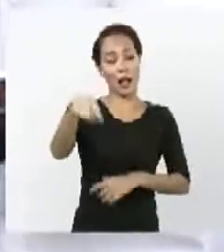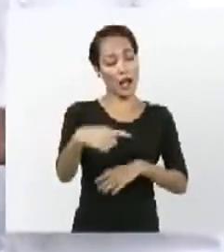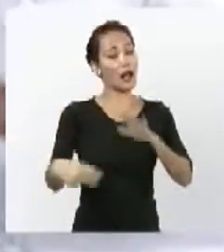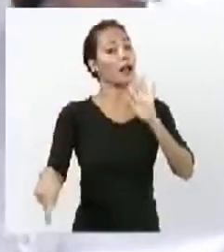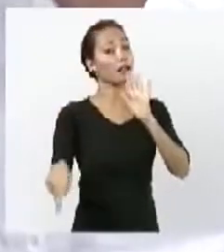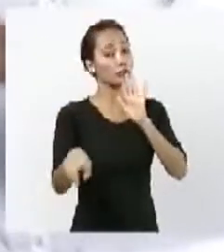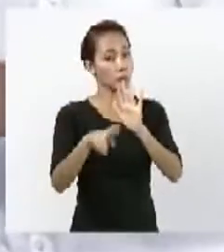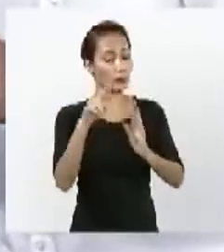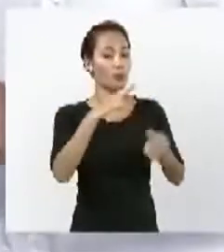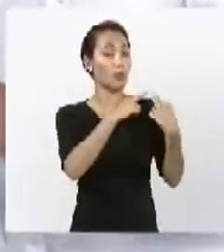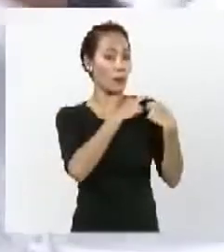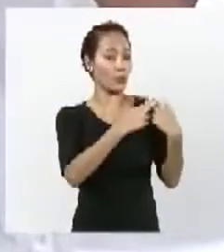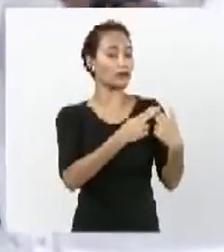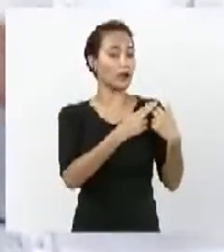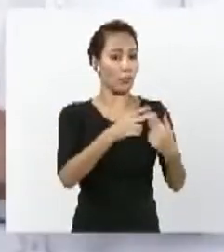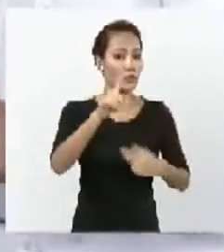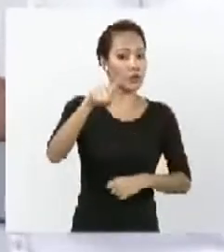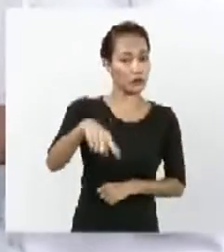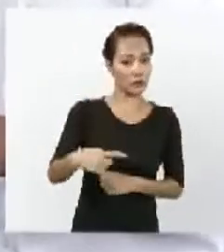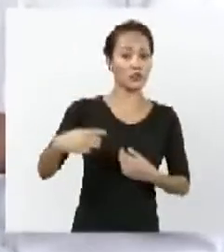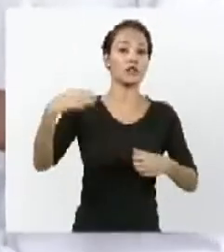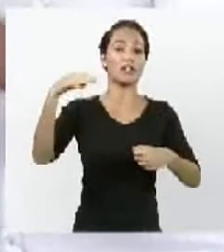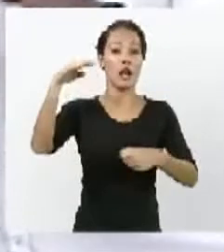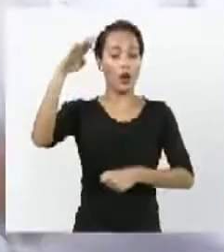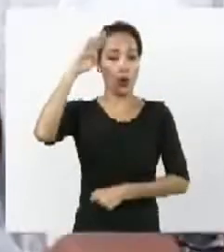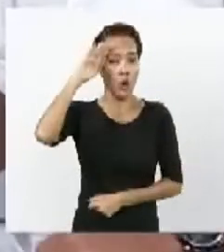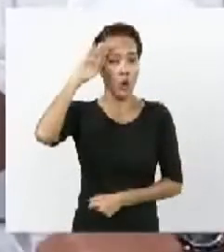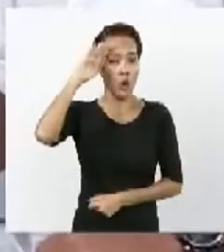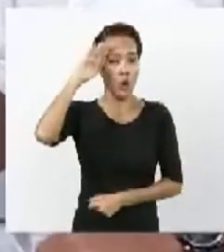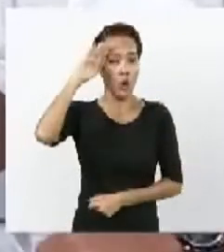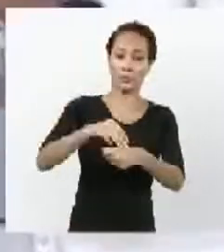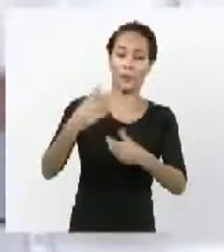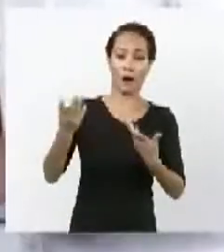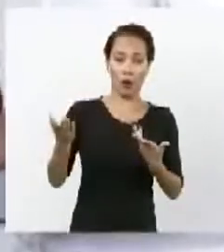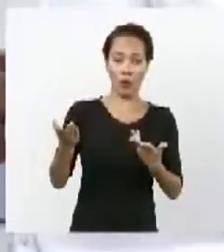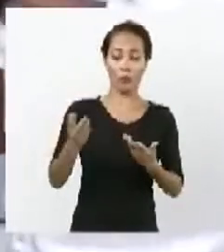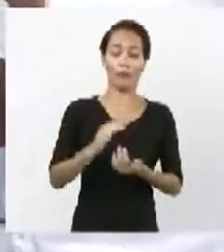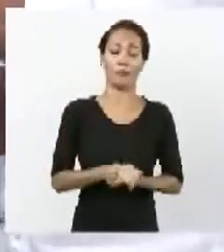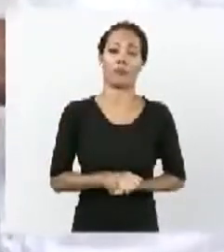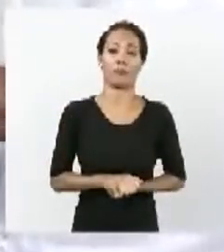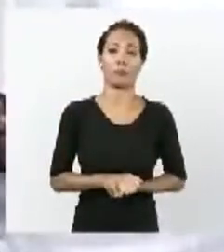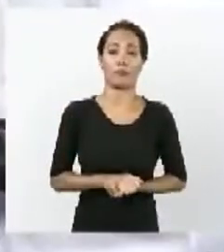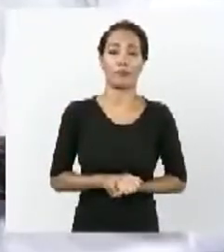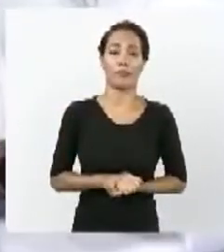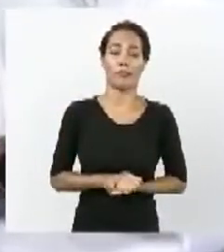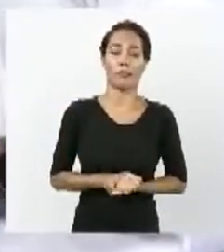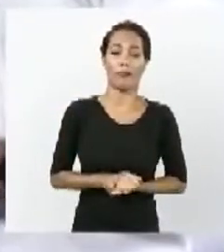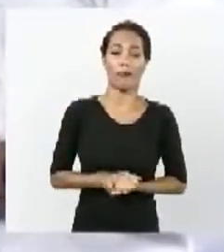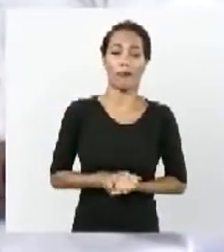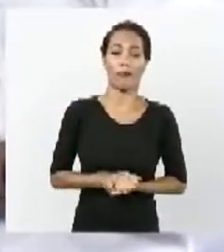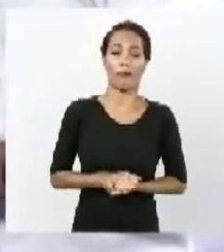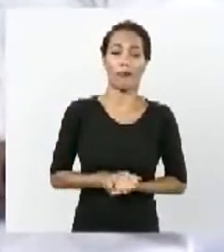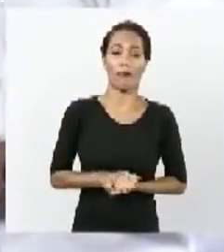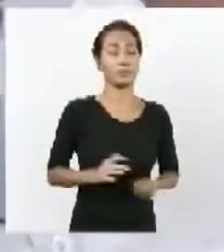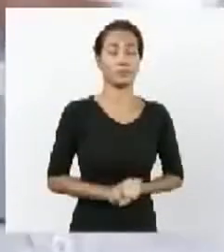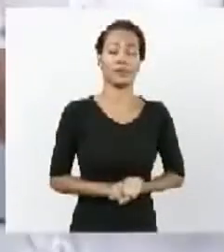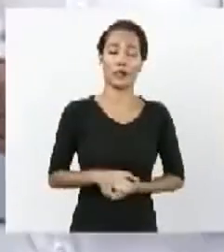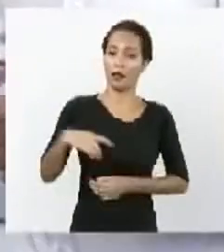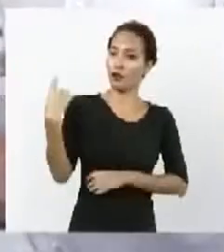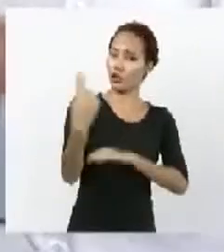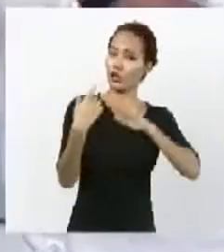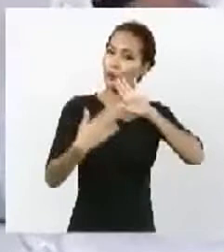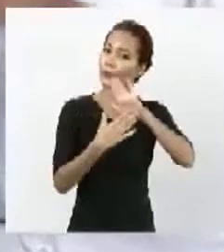responsabilidade, sim, da Guarda Municipal fazer segurança pública para os seus munícipes. E isso ele deveria saber como prefeito. Nós,